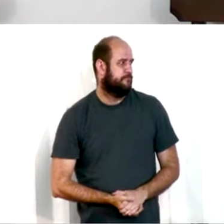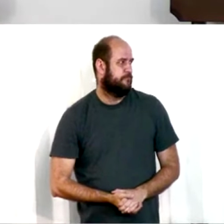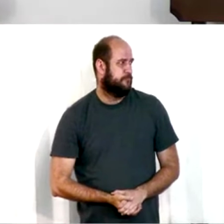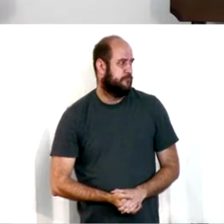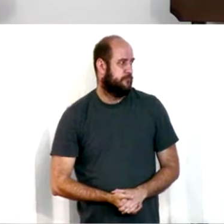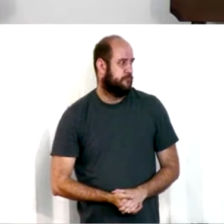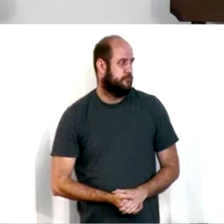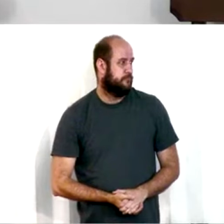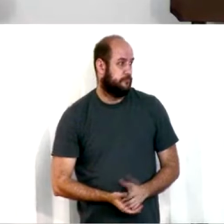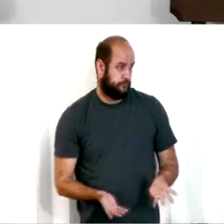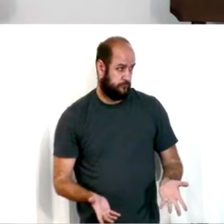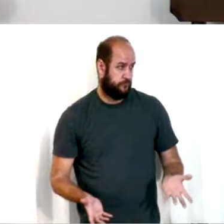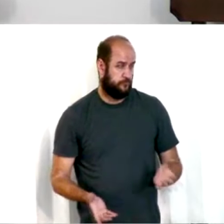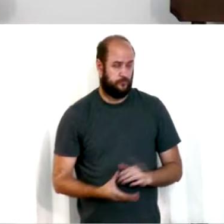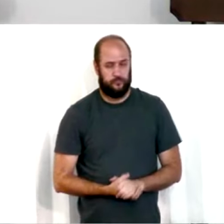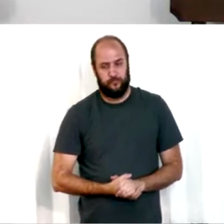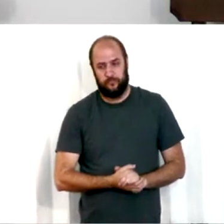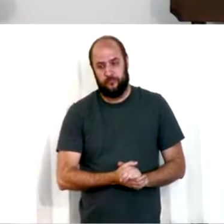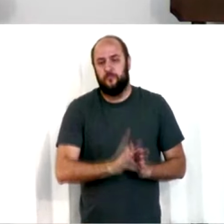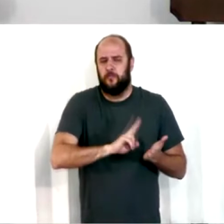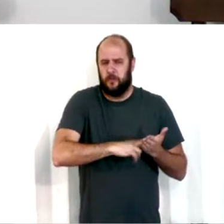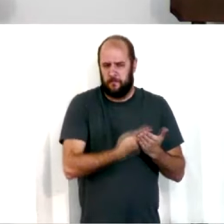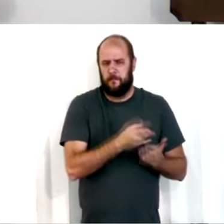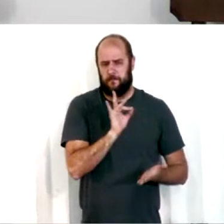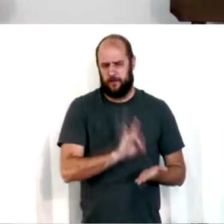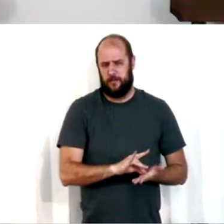Certo é o sonho, verdadeira é a sua interpretação.